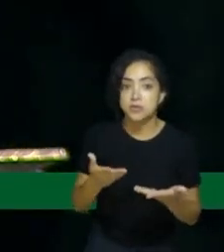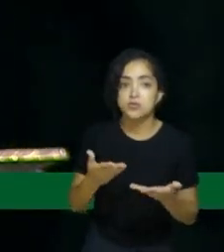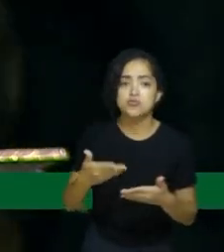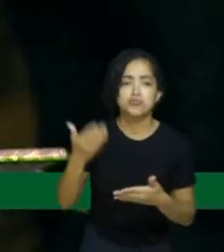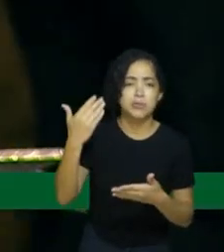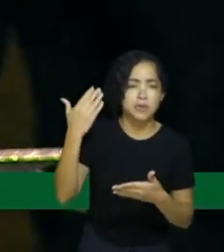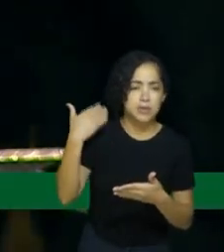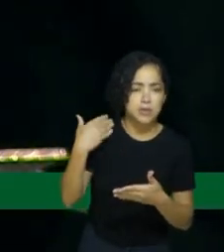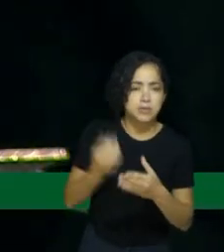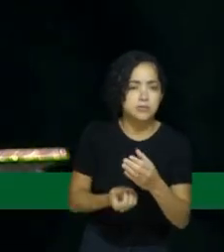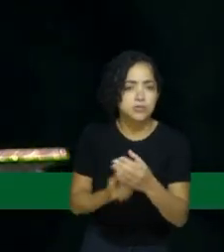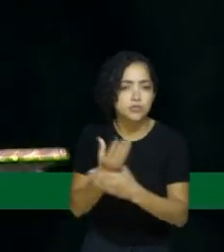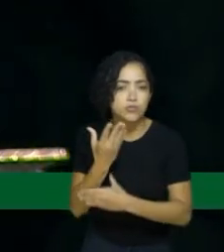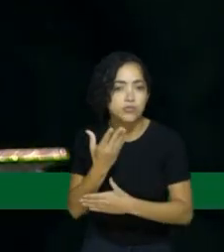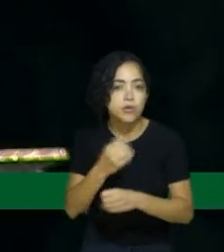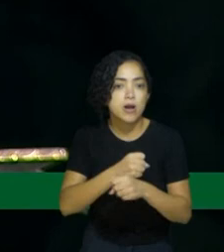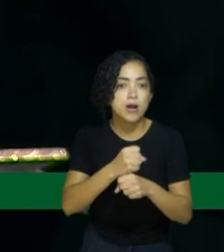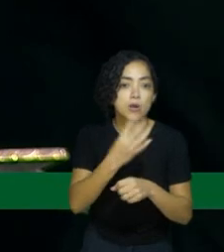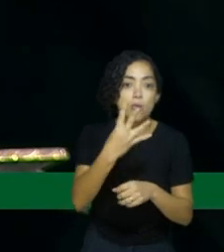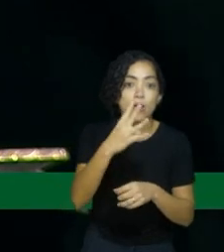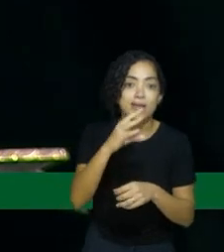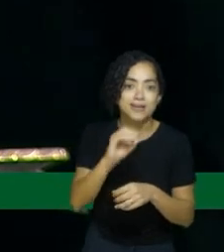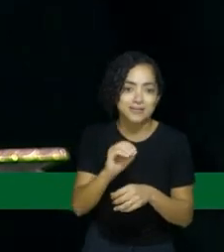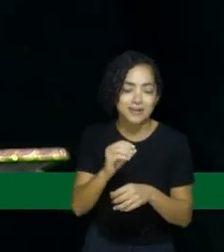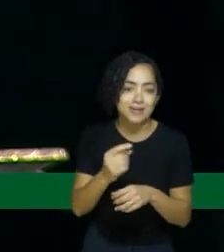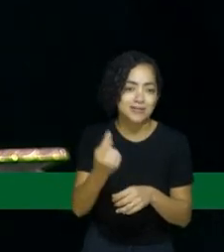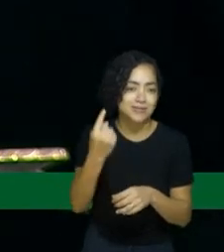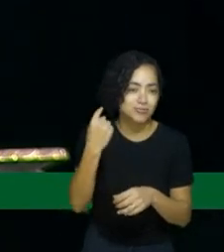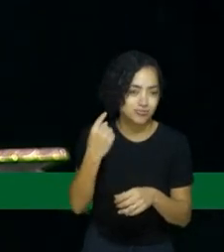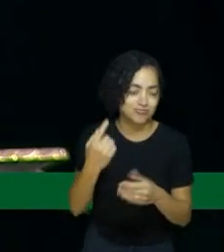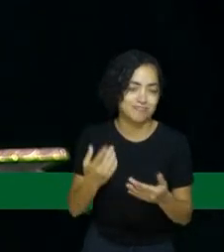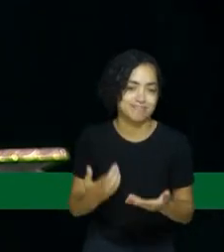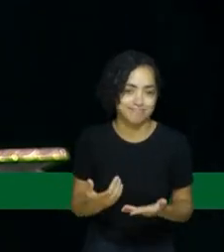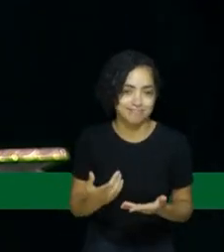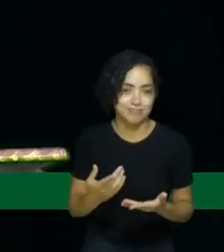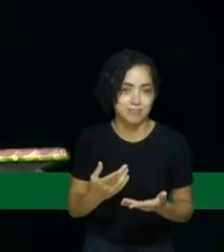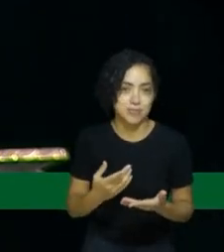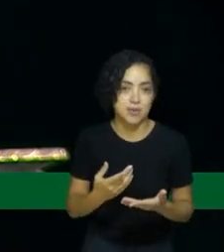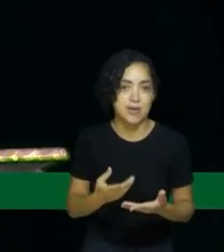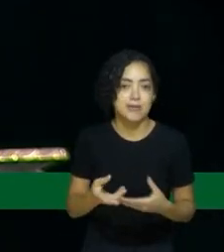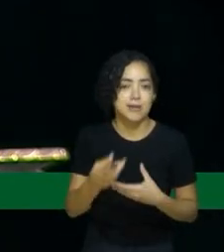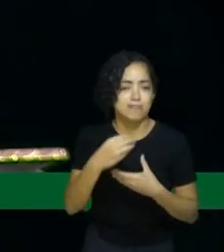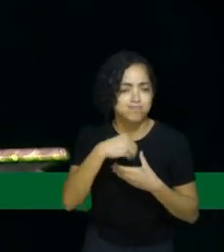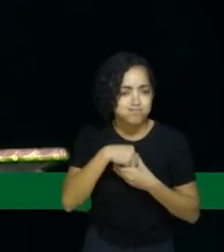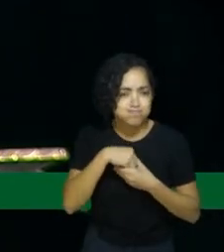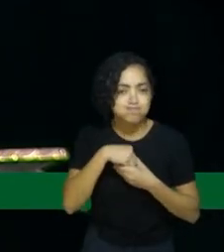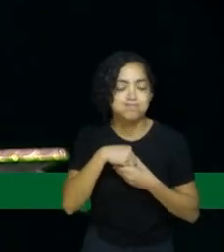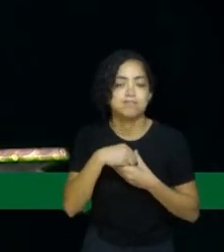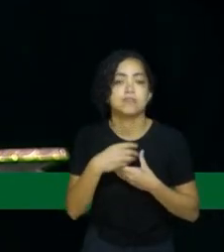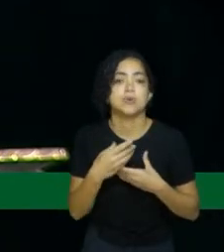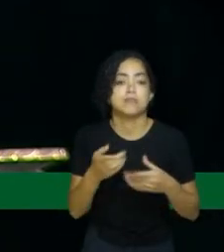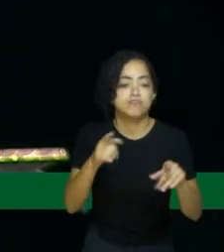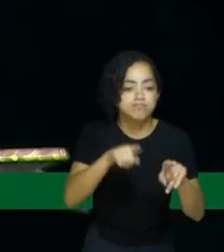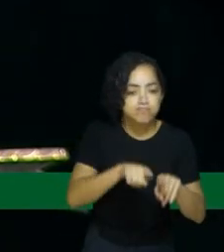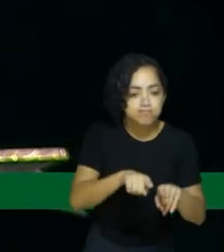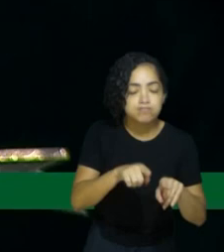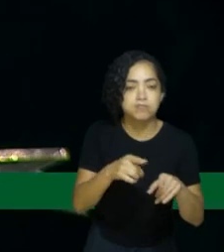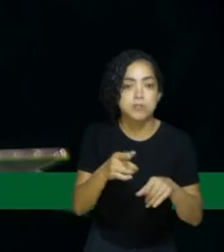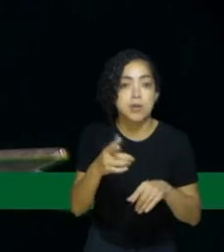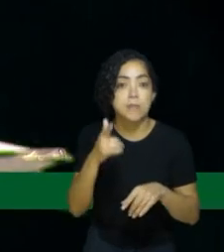sua Fundação há 40 anos e 40 dias atrás tá no nosso DNA nos associarmos para ganharmos